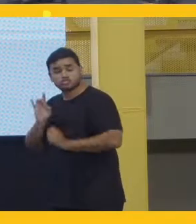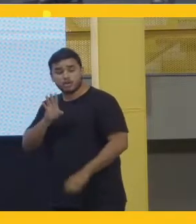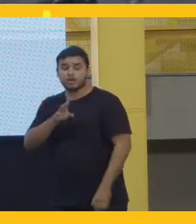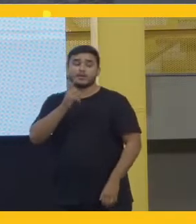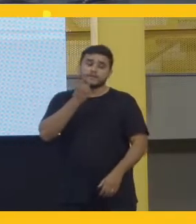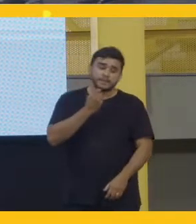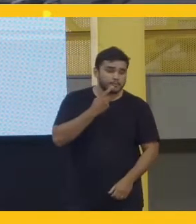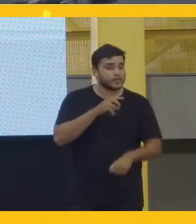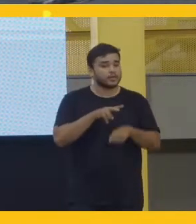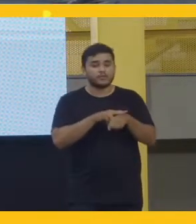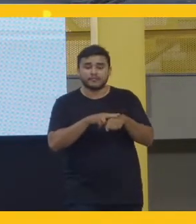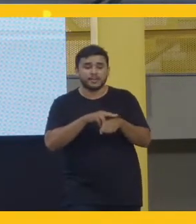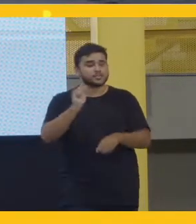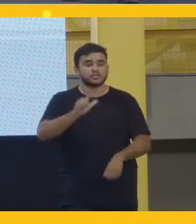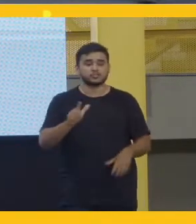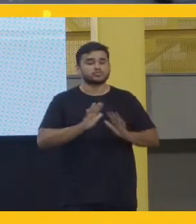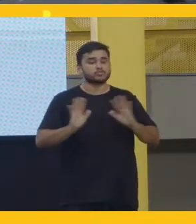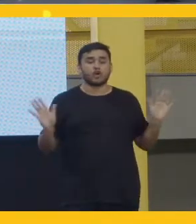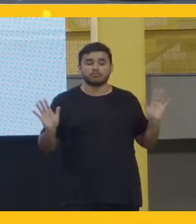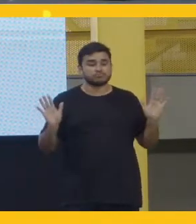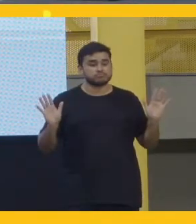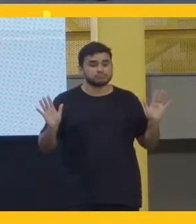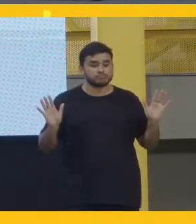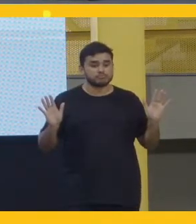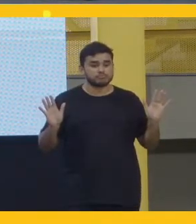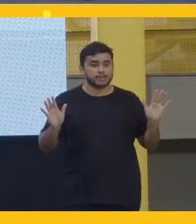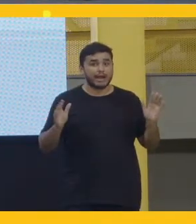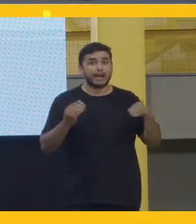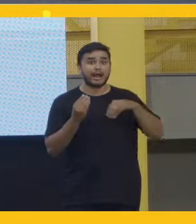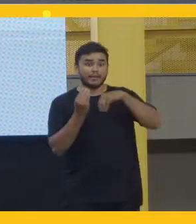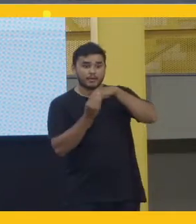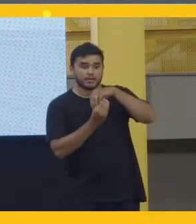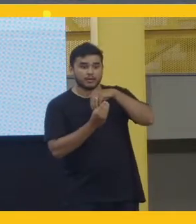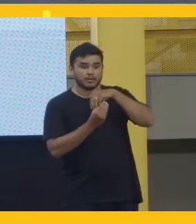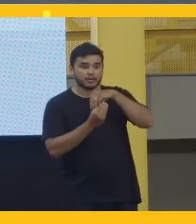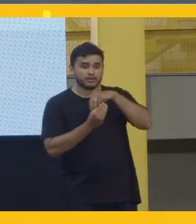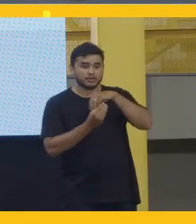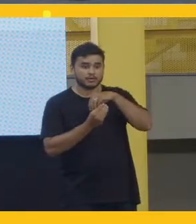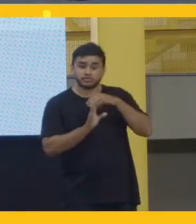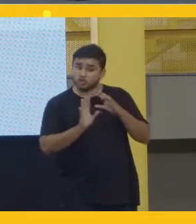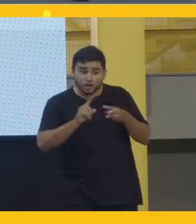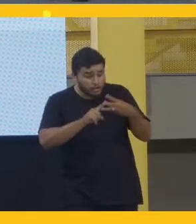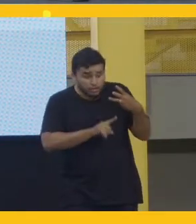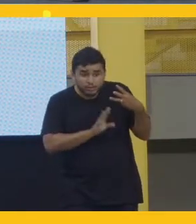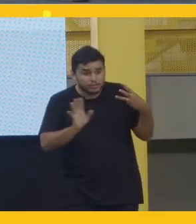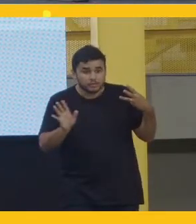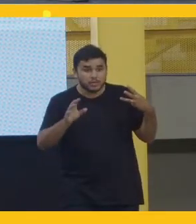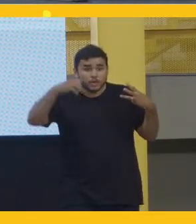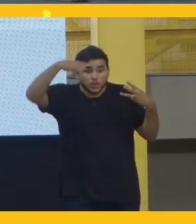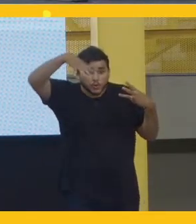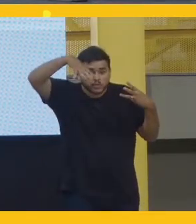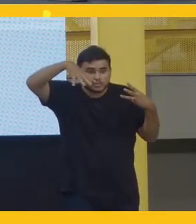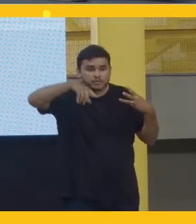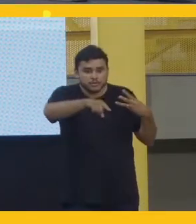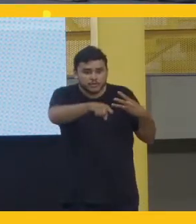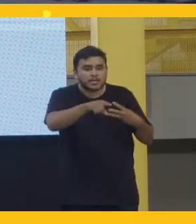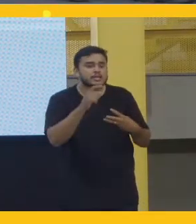Um dia que você puder, você olha. Então, você sabia que o seu celular não emite luz